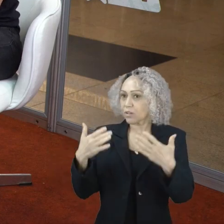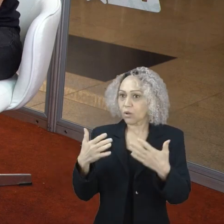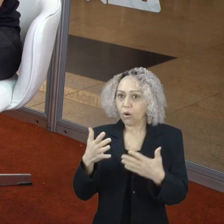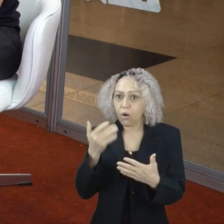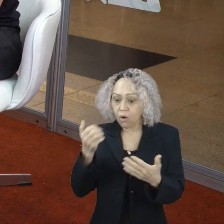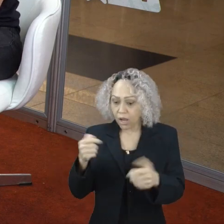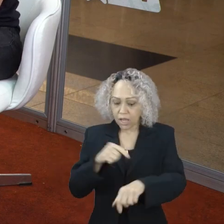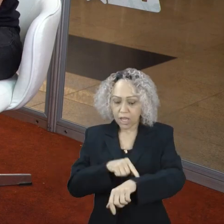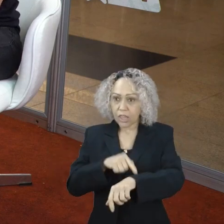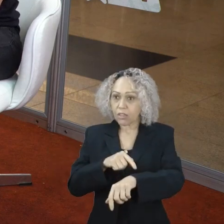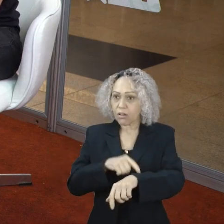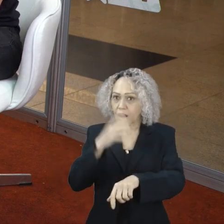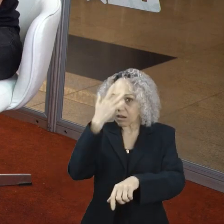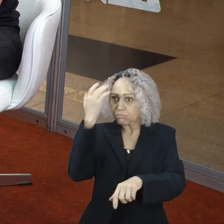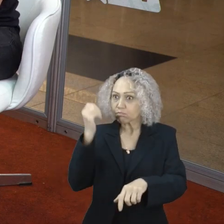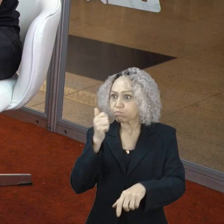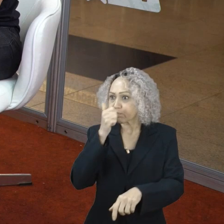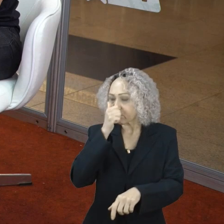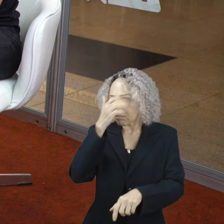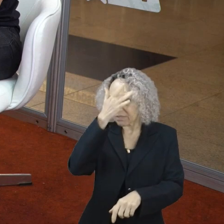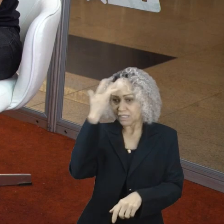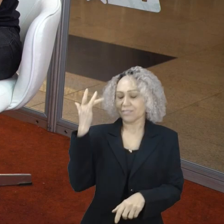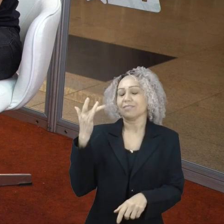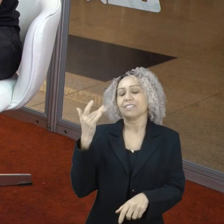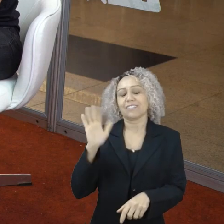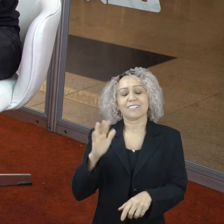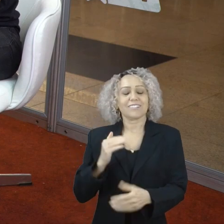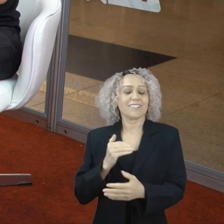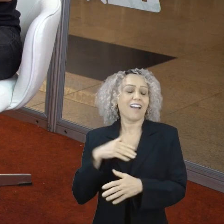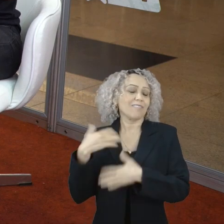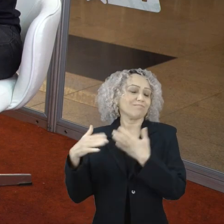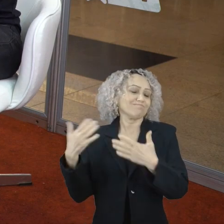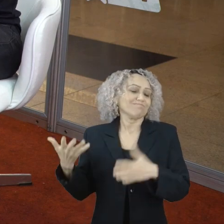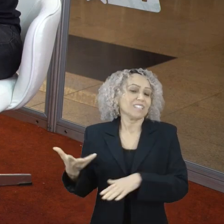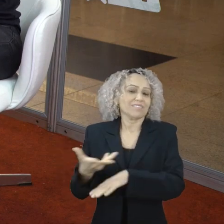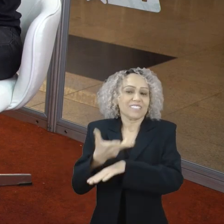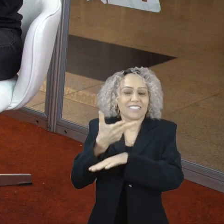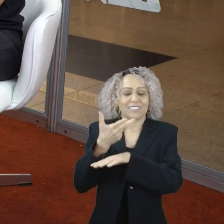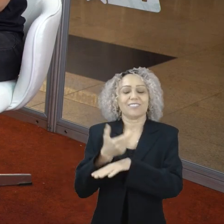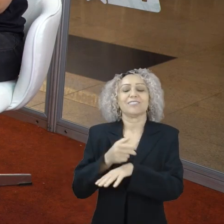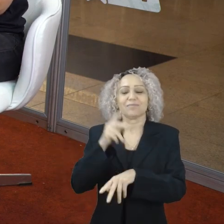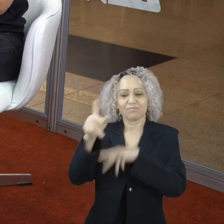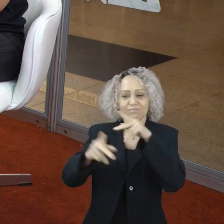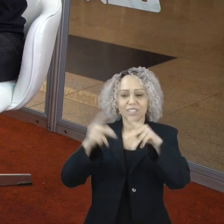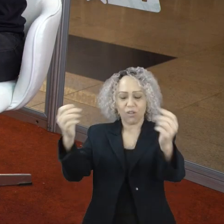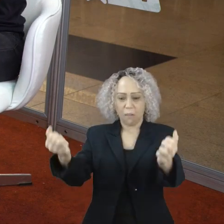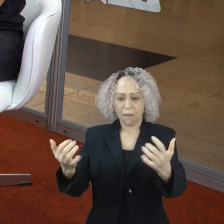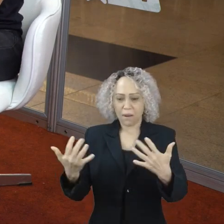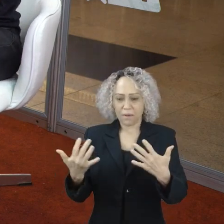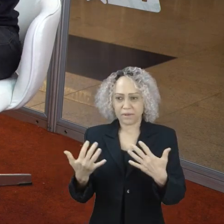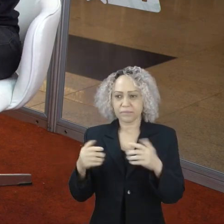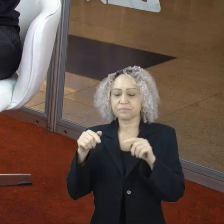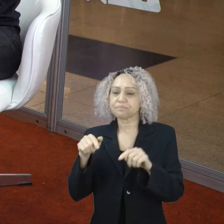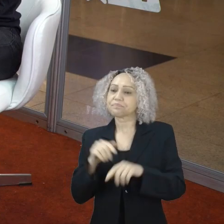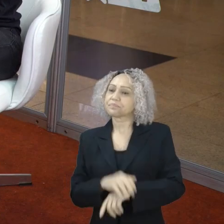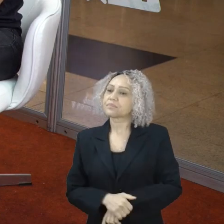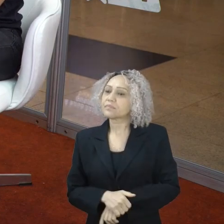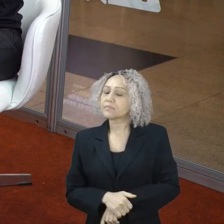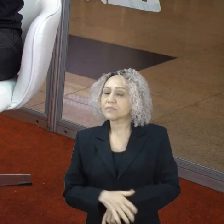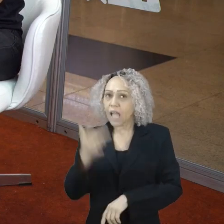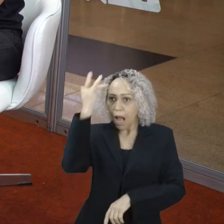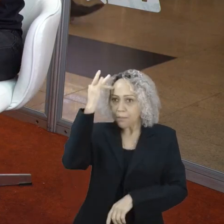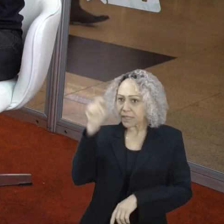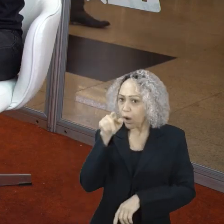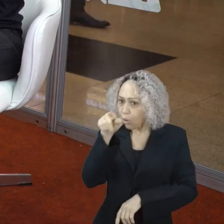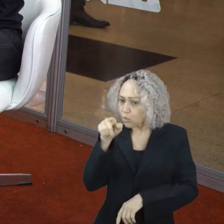nesse momento, é porque já tá, o sucesso está dado de público. E amanhã você apresenta uma mesa, eu queria que você falasse um pouquinho sobre o